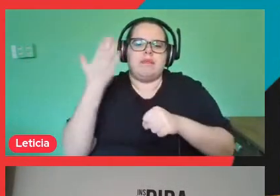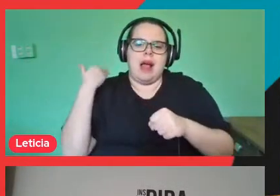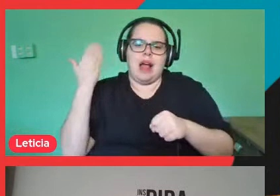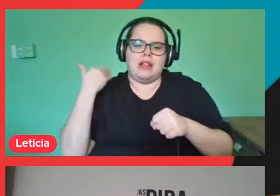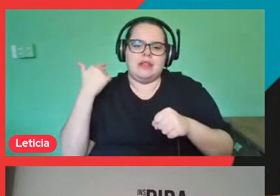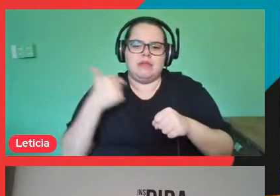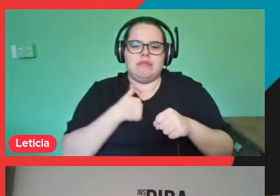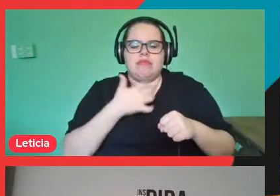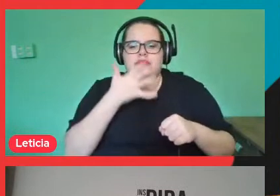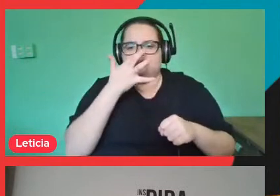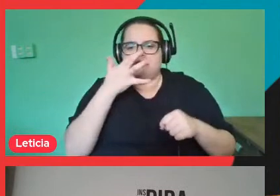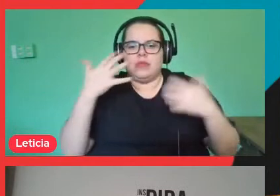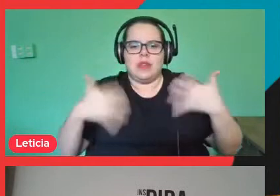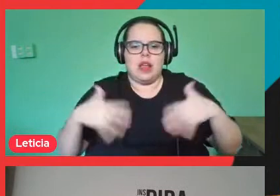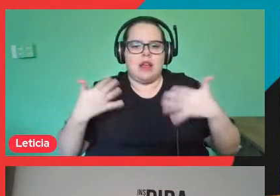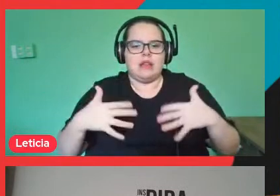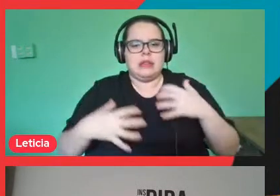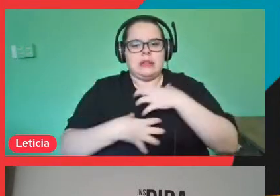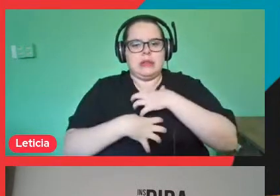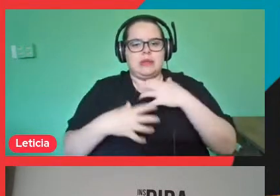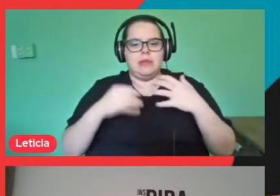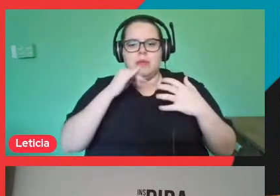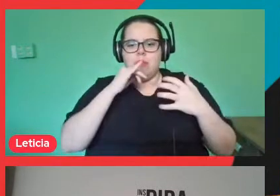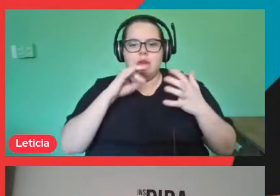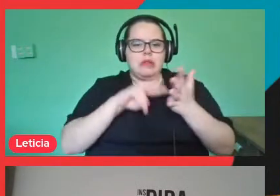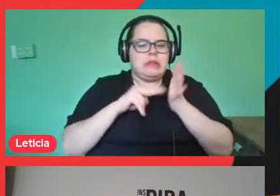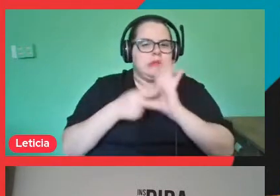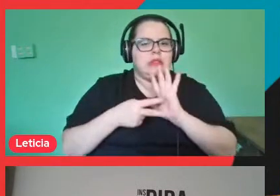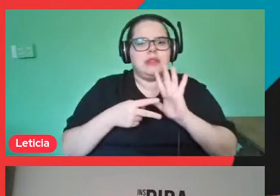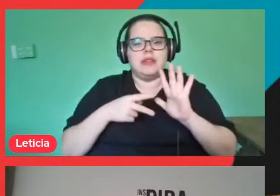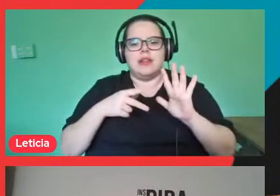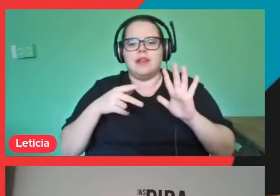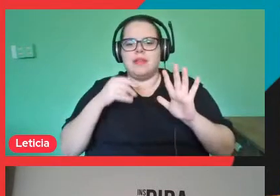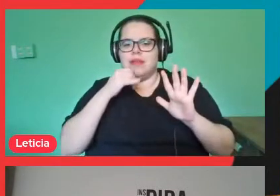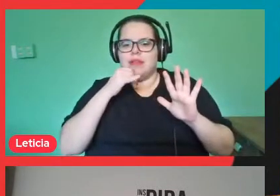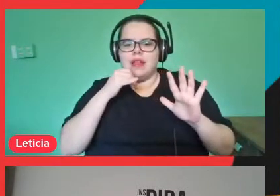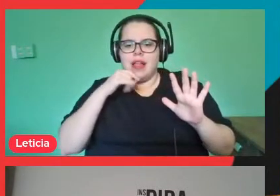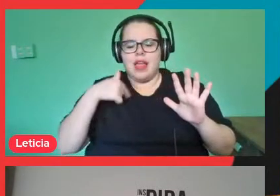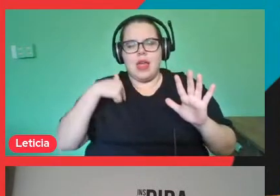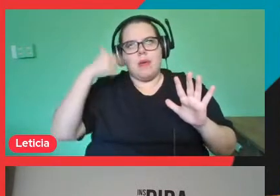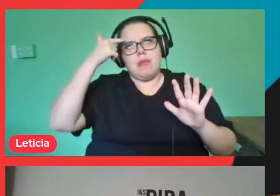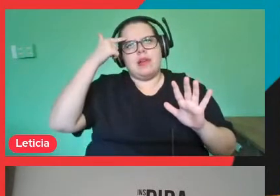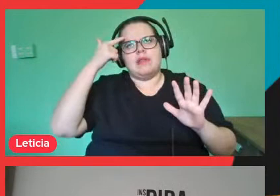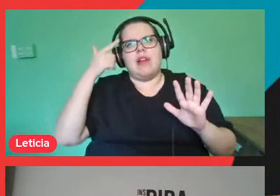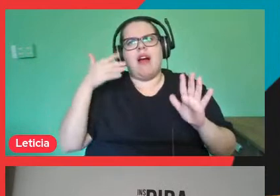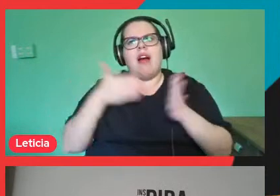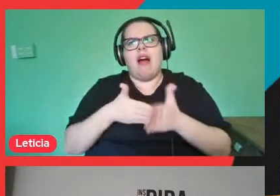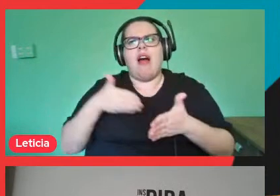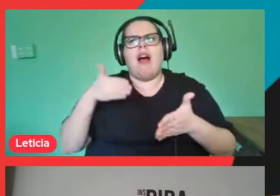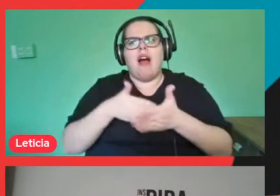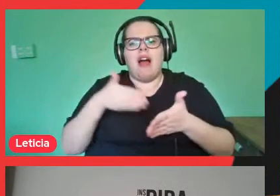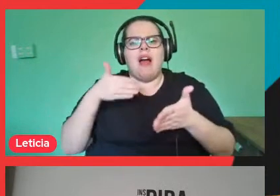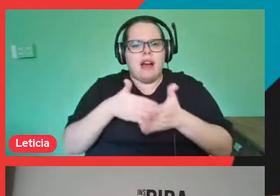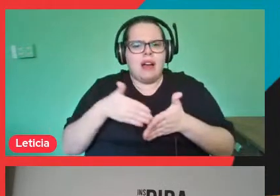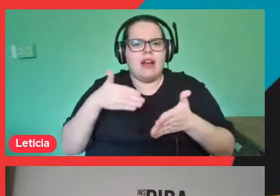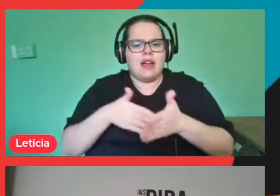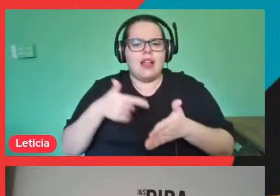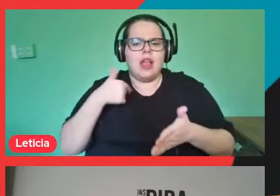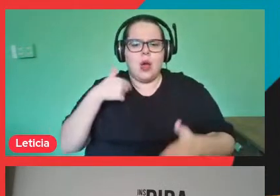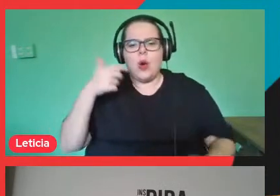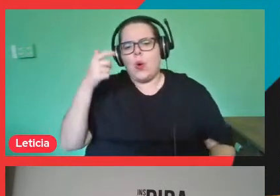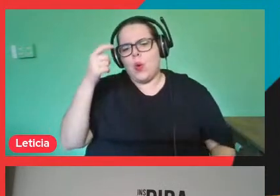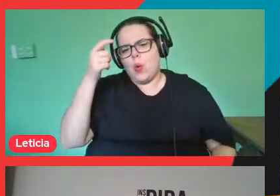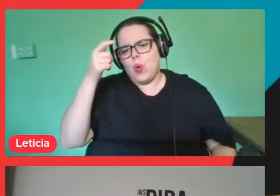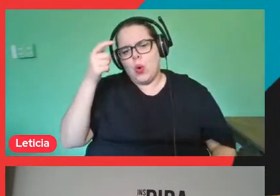mim, foi um divisor de águas, no sentido de muitas crenças limitantes foram jogadas por terra. Então, eu tomei uma consciência de